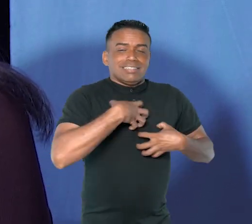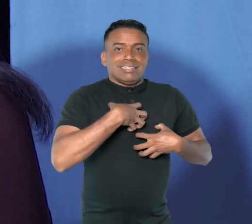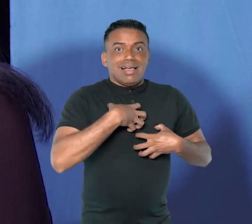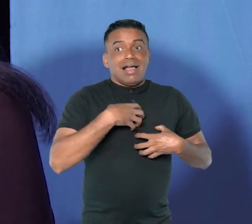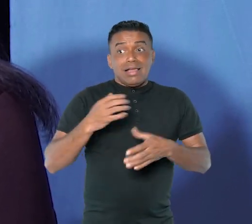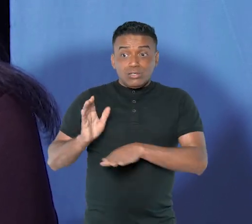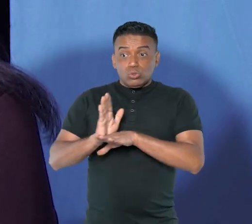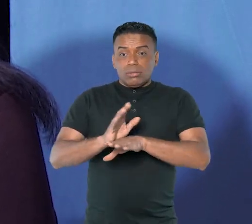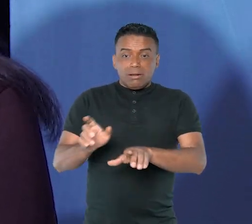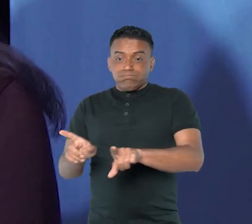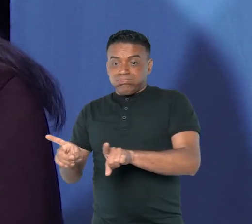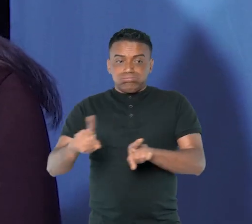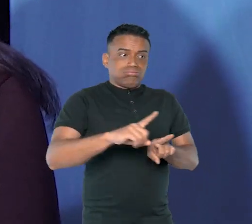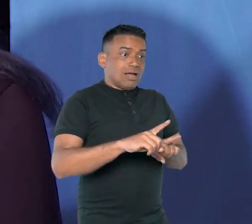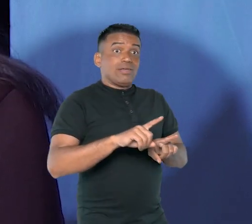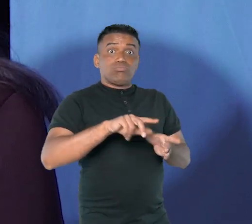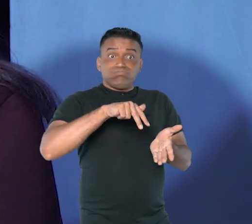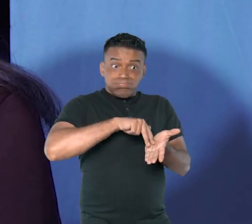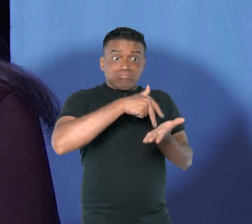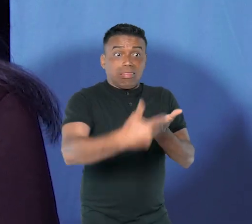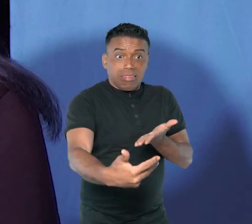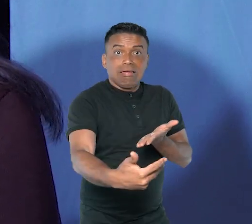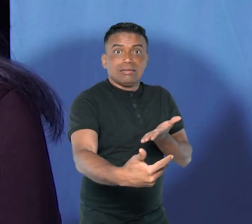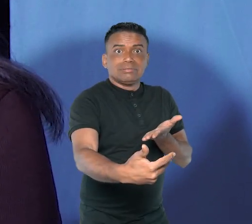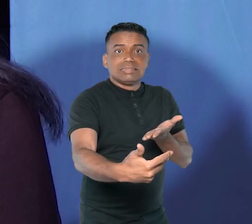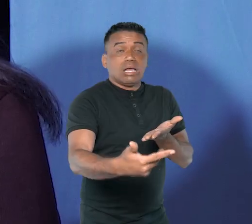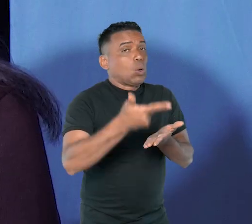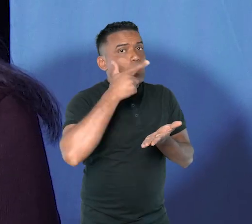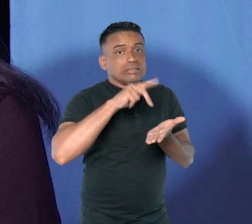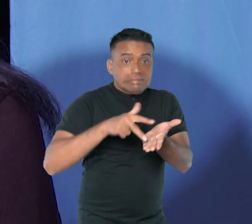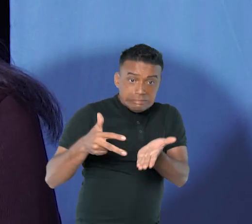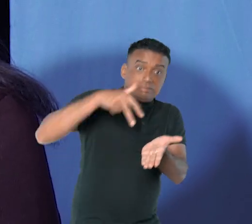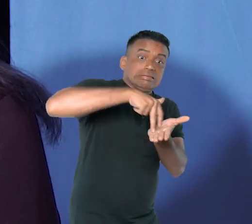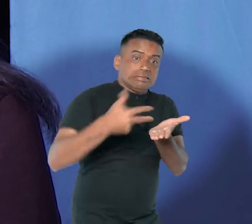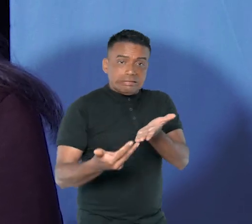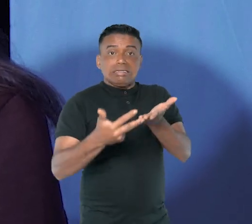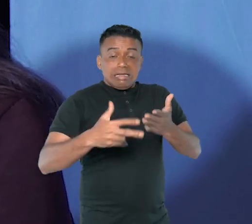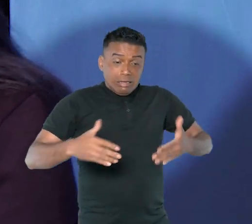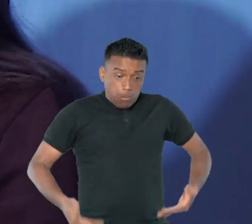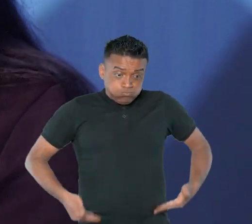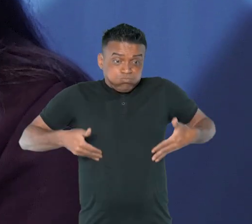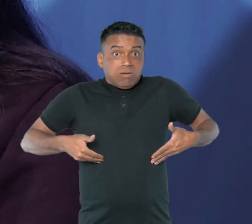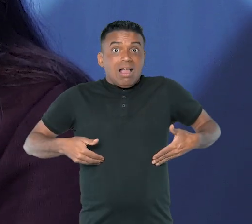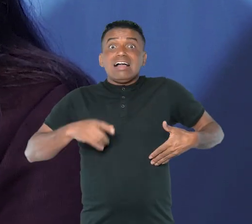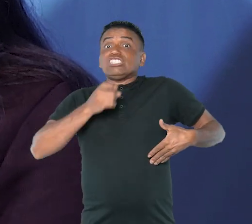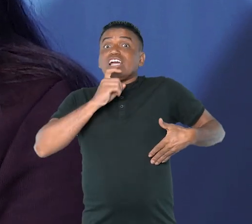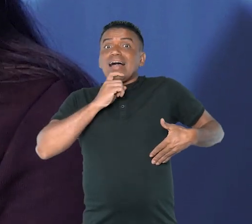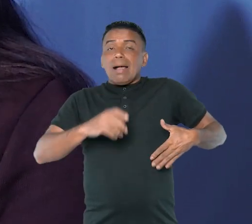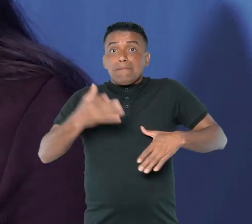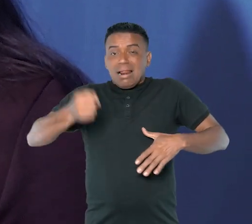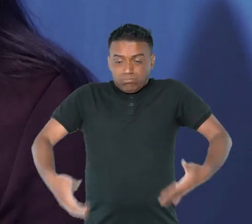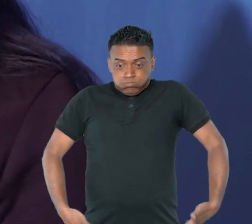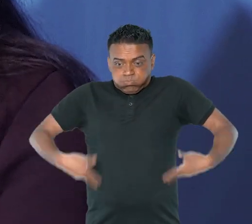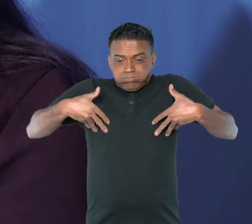trenós. É quando mais uma vez me afundo na neve. Dessa vez não consigo me levantar. Estou com neve até os quadris,